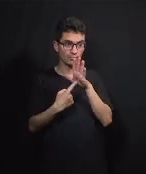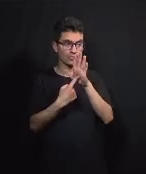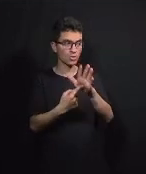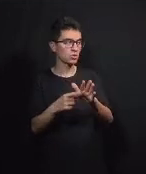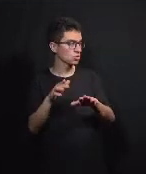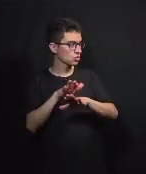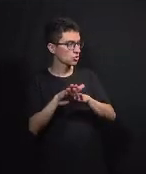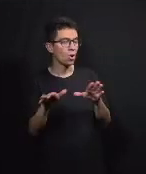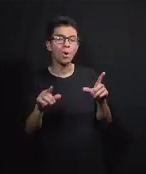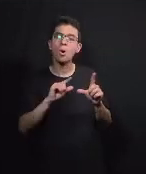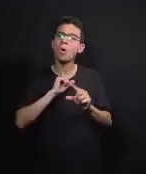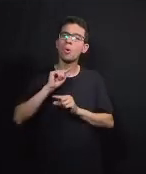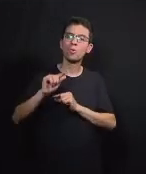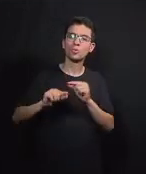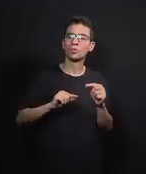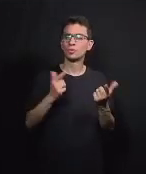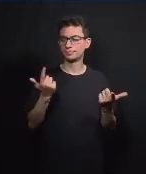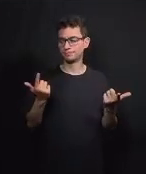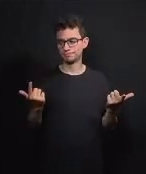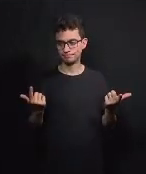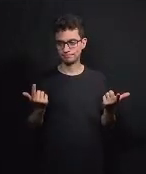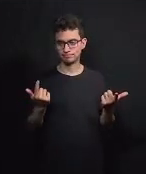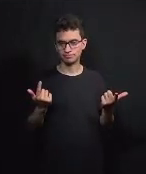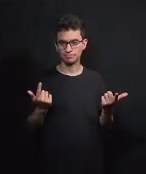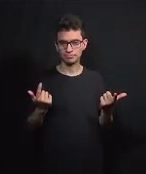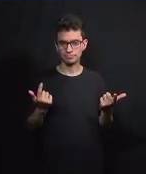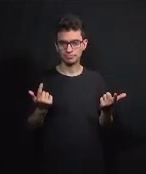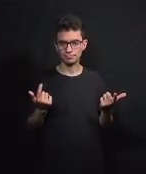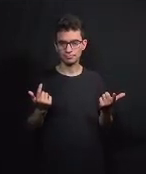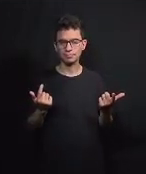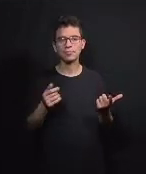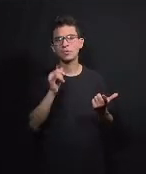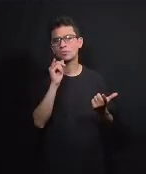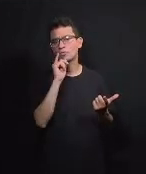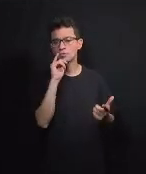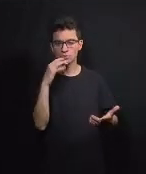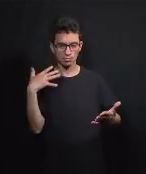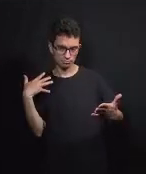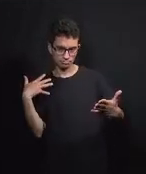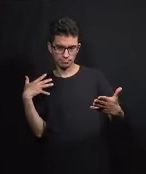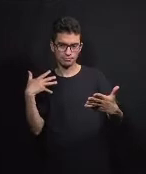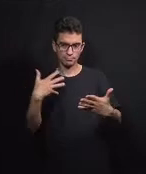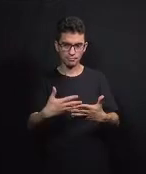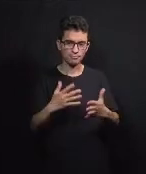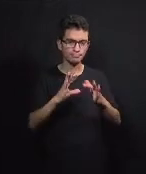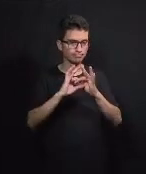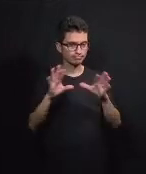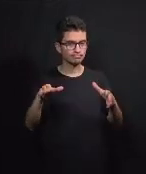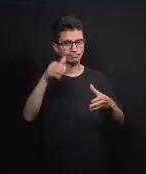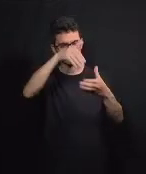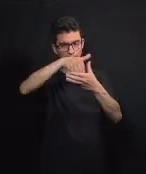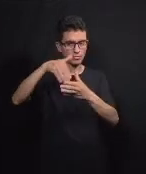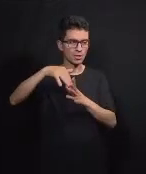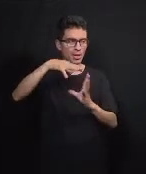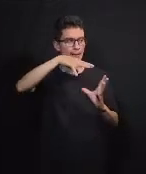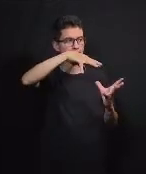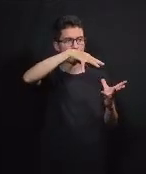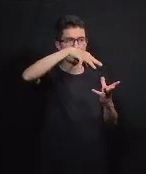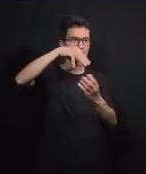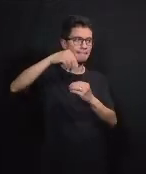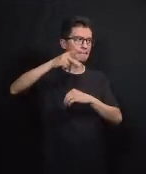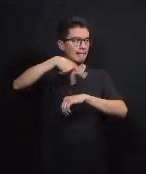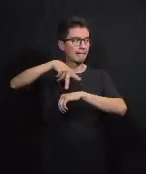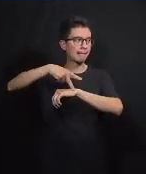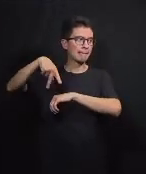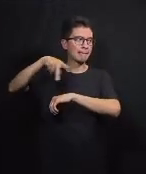apenas, é que nós tínhamos chegado com a vitória da liberal democracia no mundo, naquela